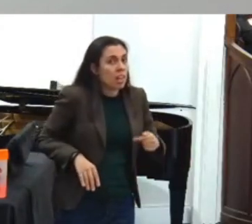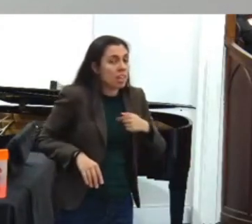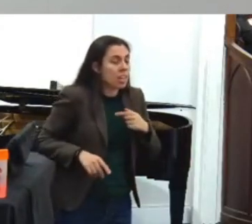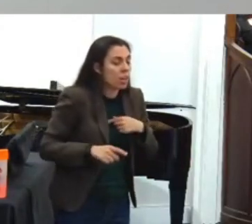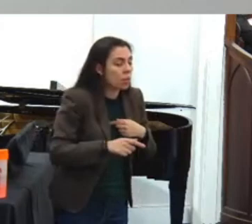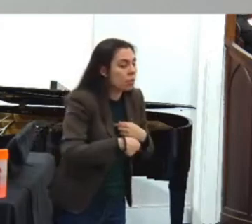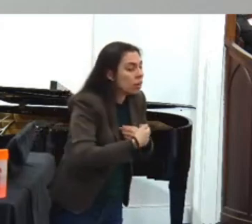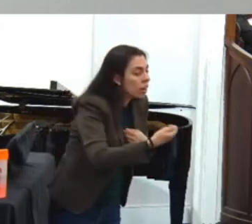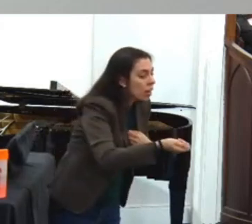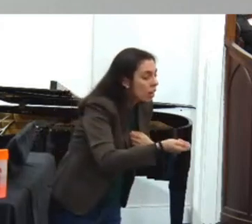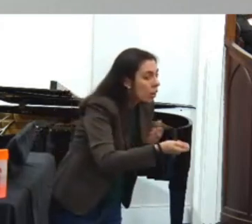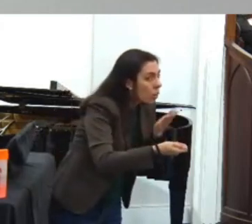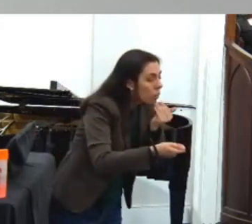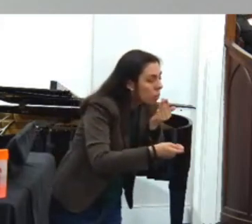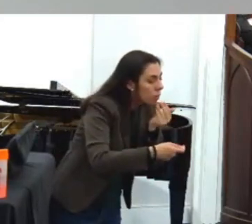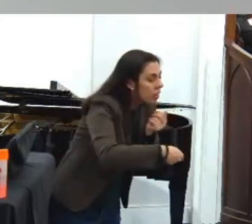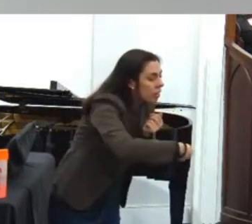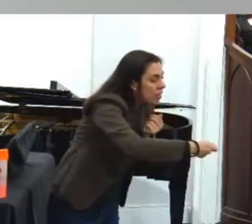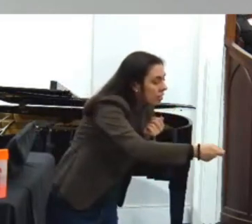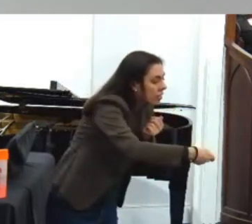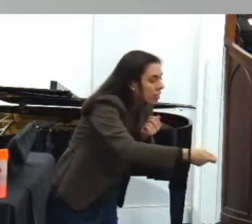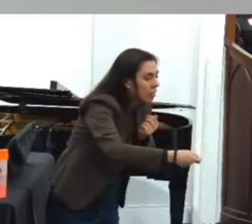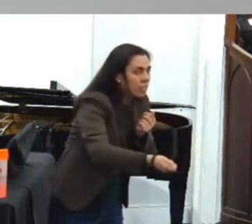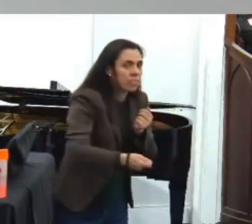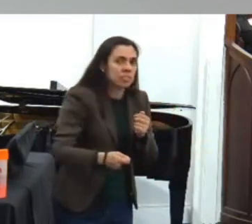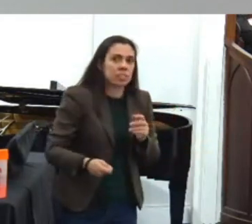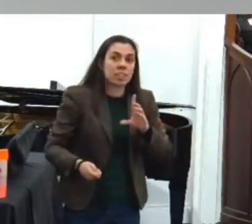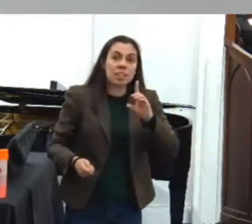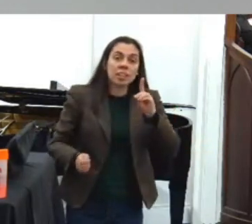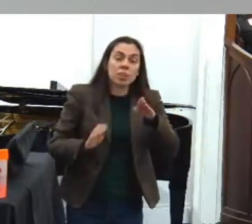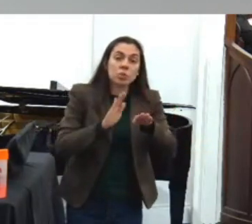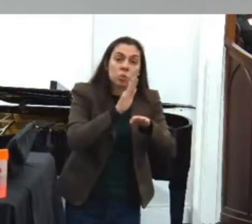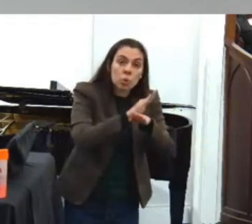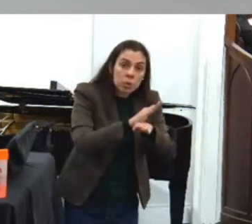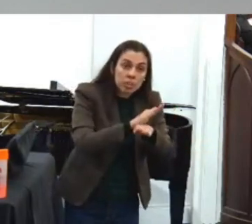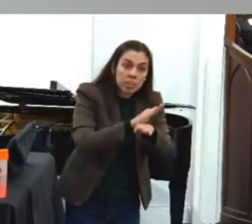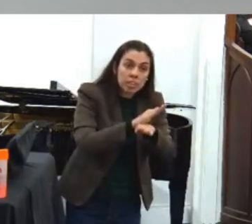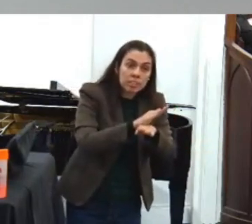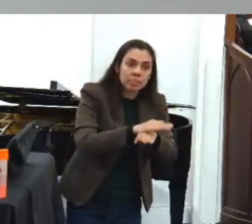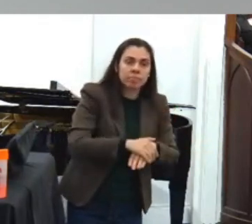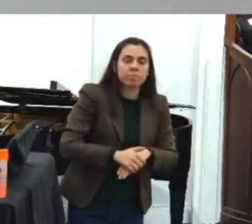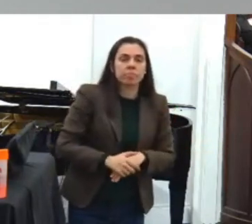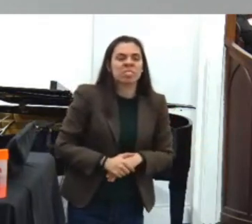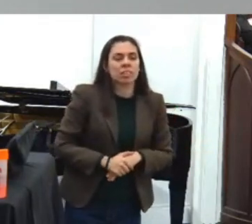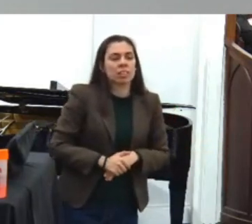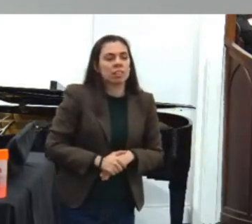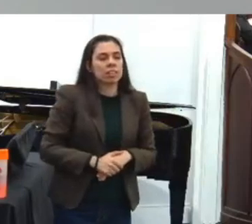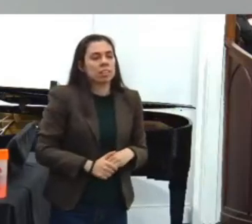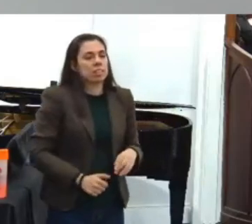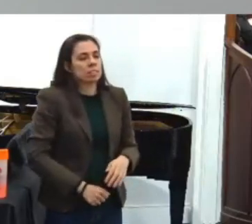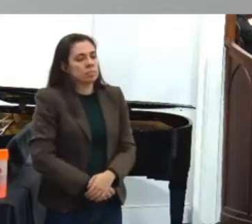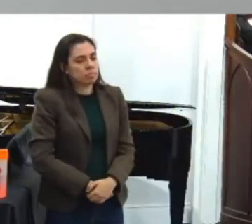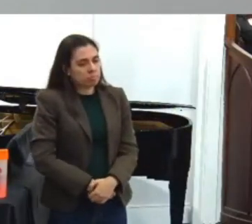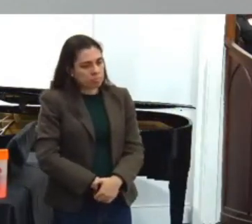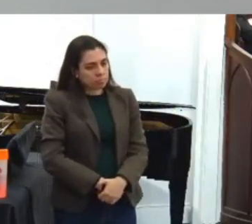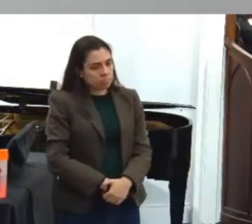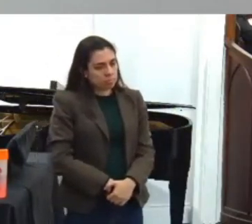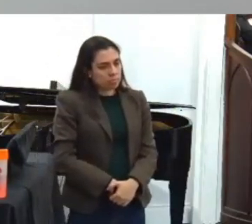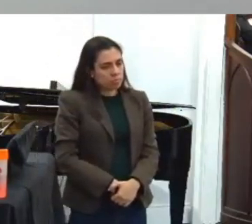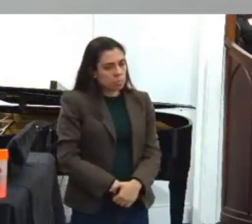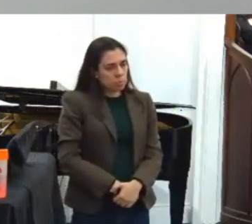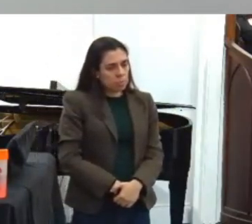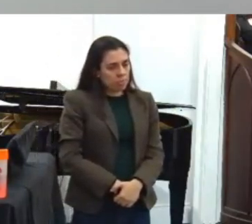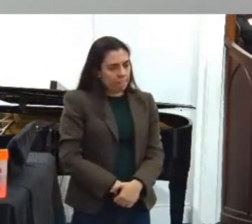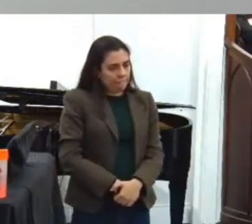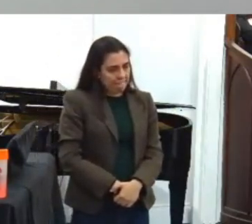filho. Ao encontro do seu filho. Queridos, mesmo que esse trecho desta carta à